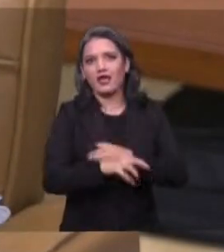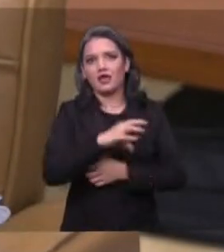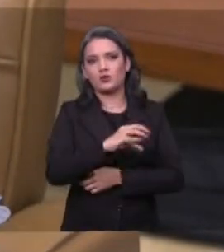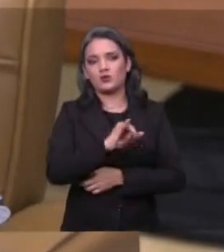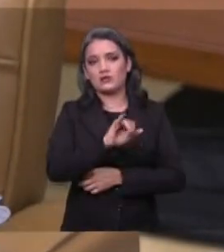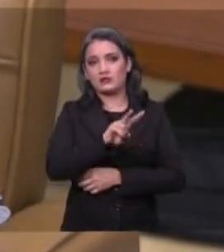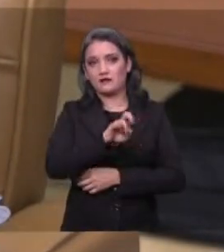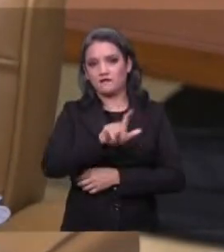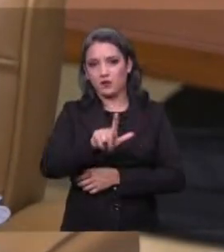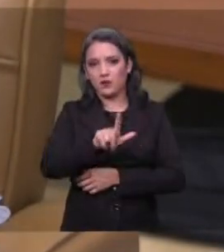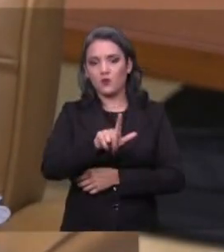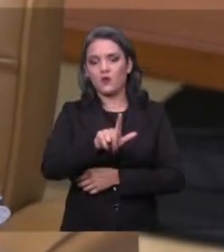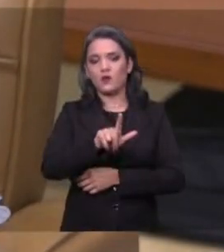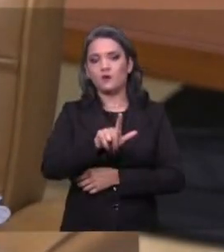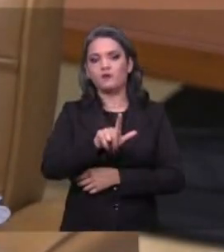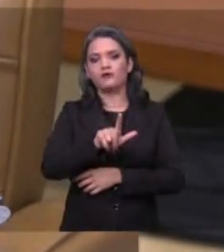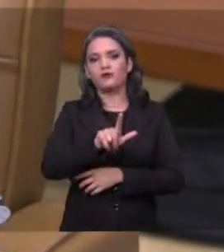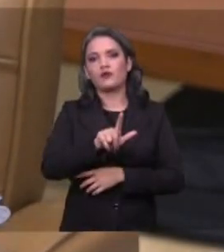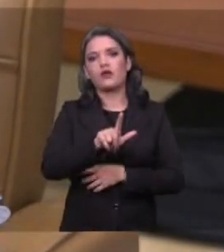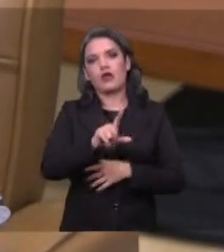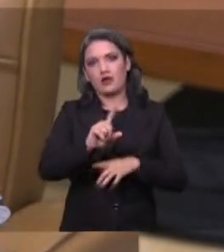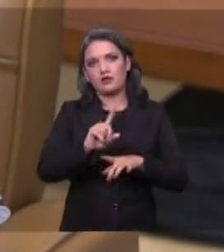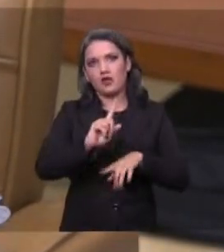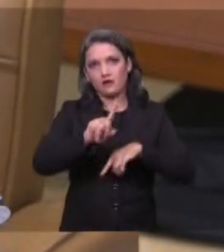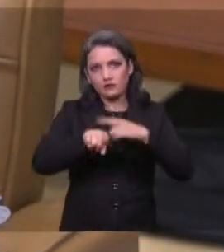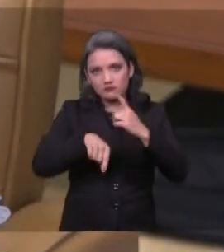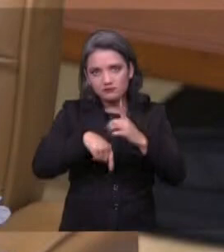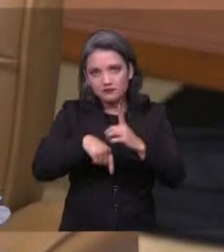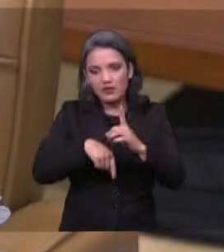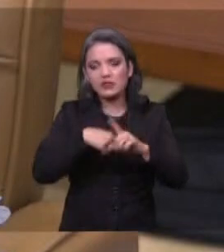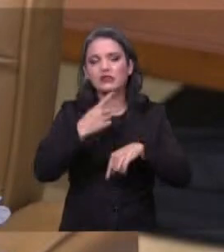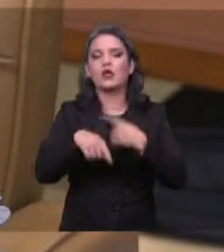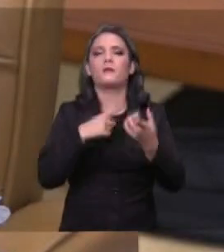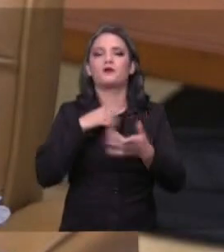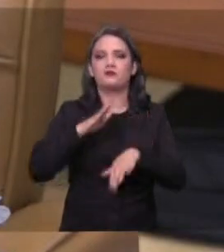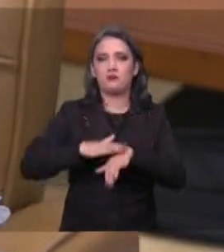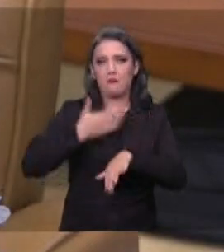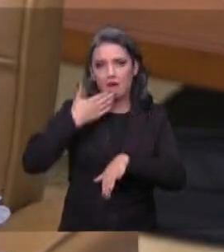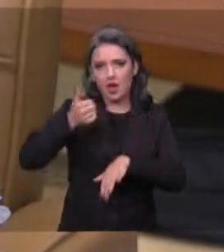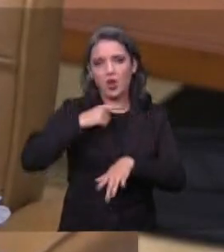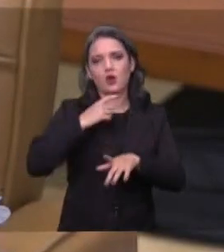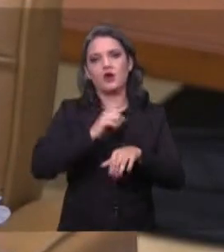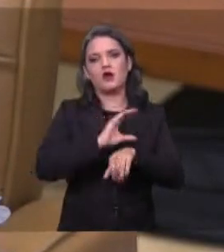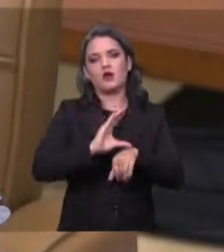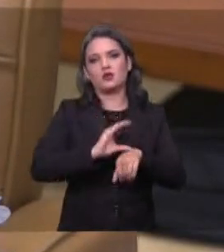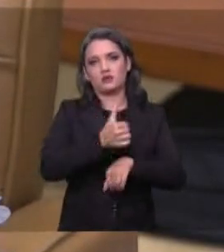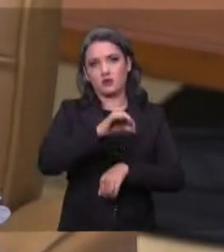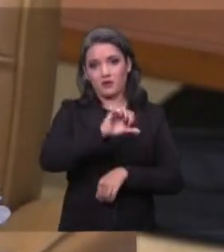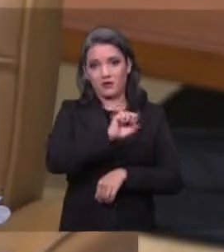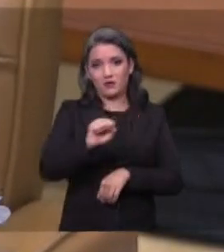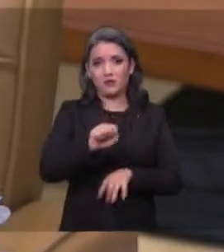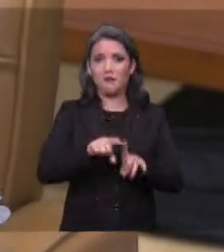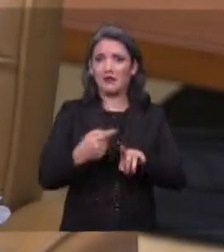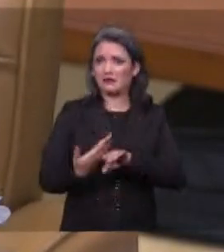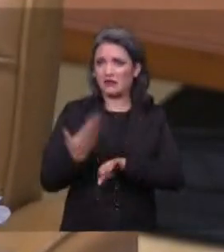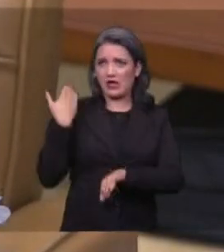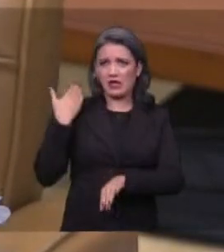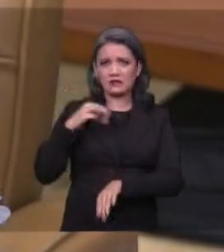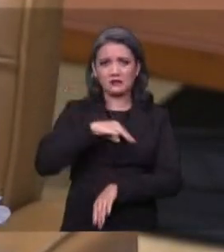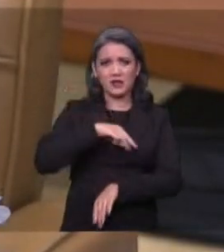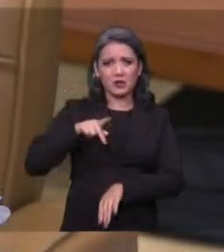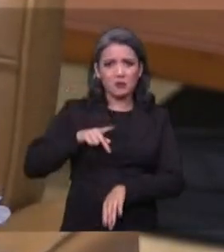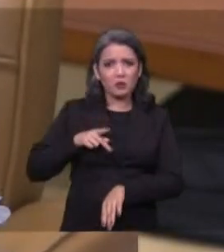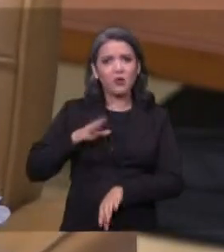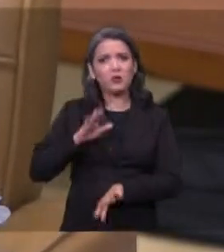e com fortalecimento a partir de 88. Por várias vezes, o Ministério Público, de início, quis, obviamente, de